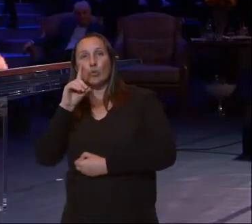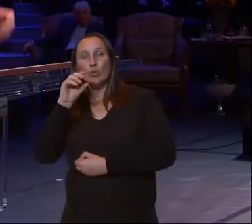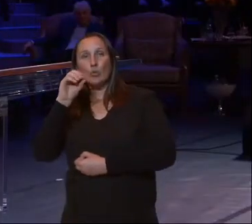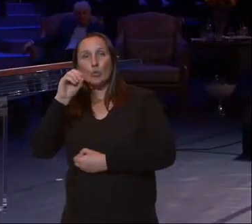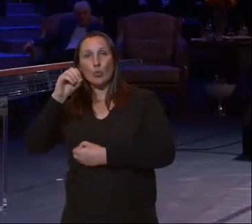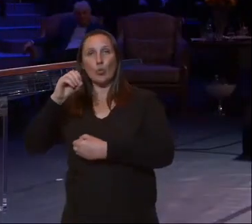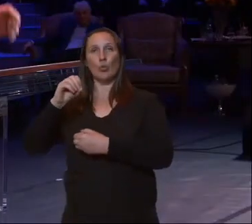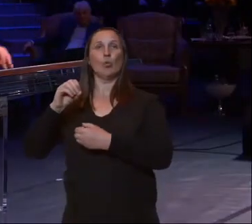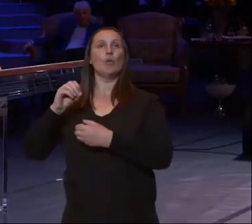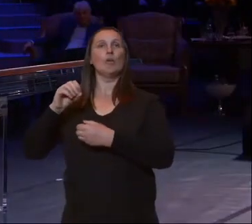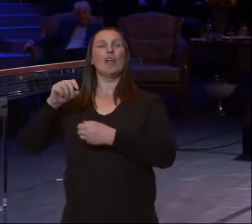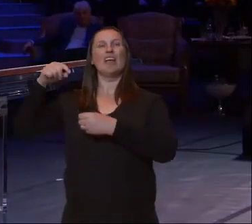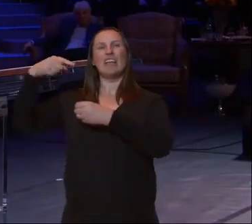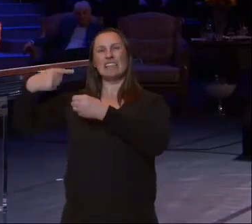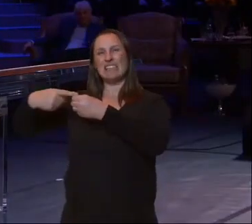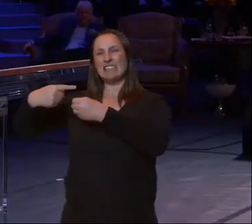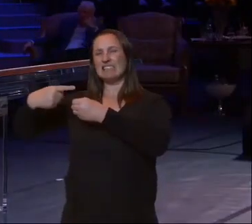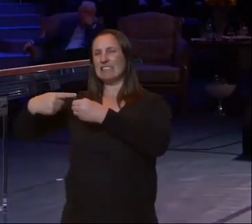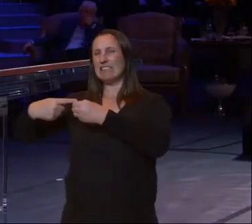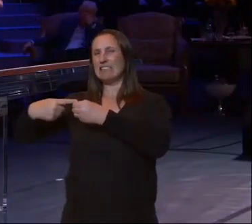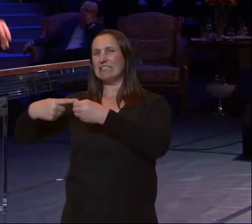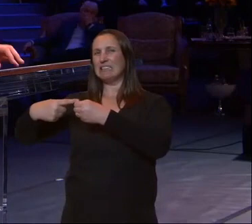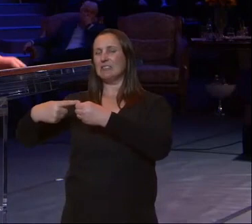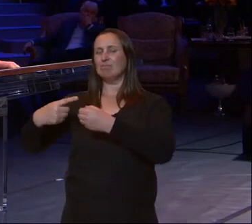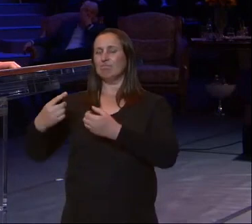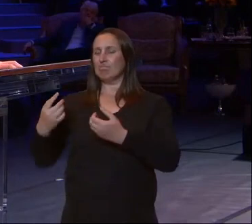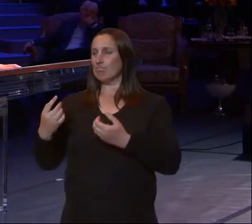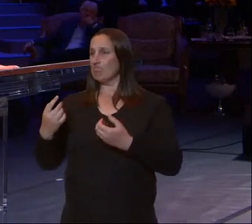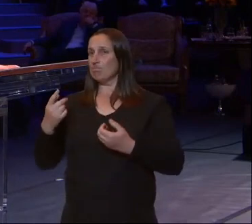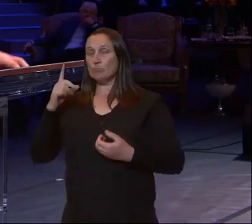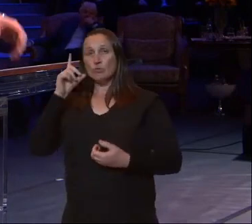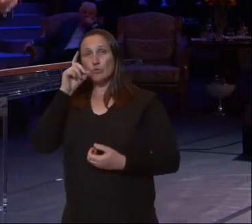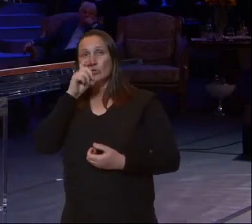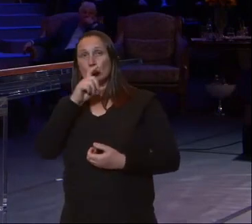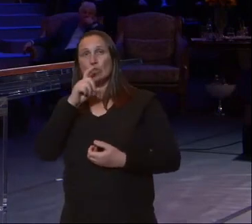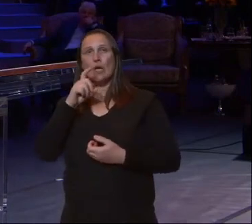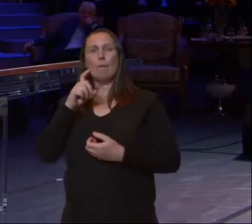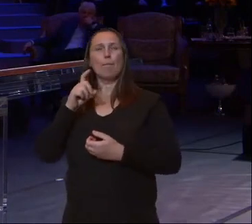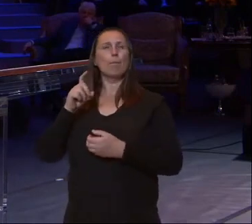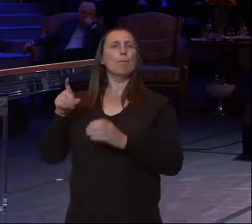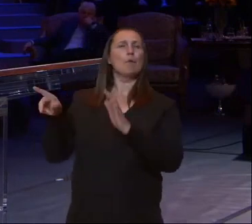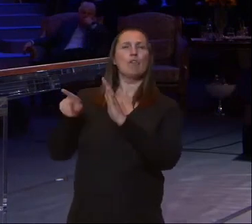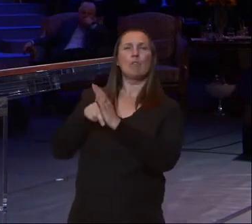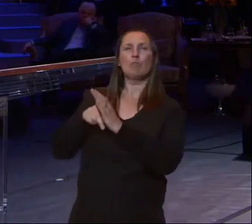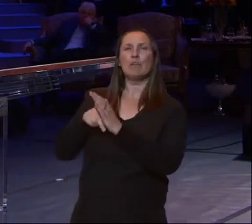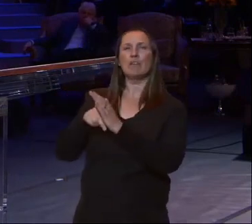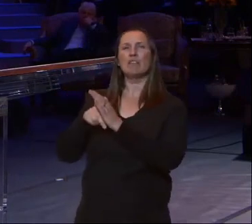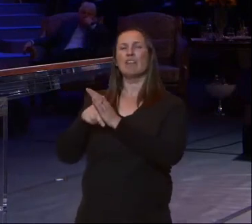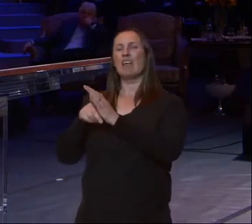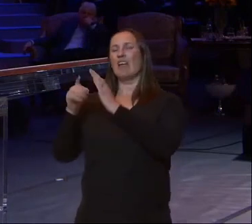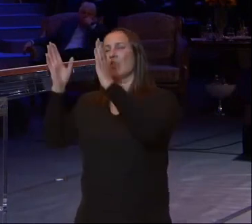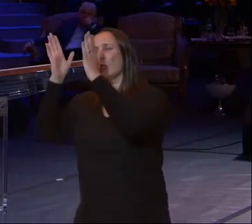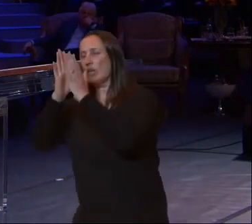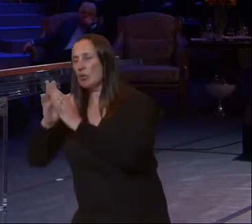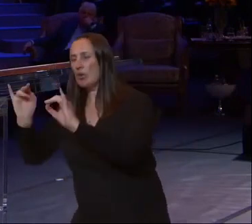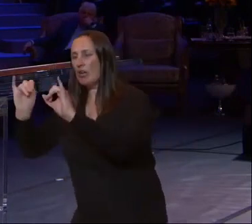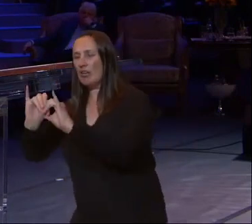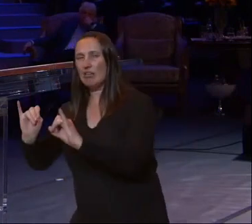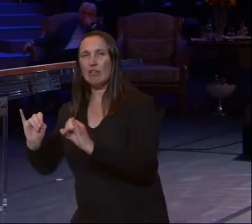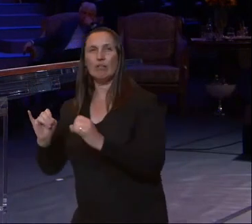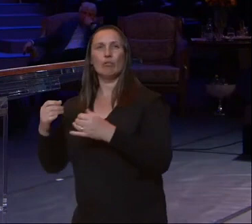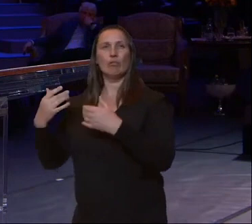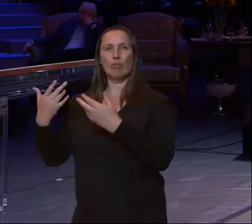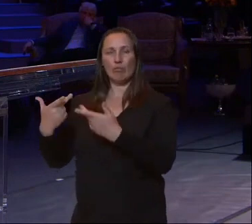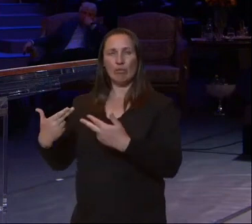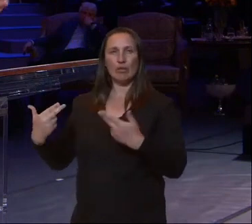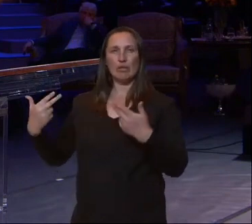estrangeira, terra de Jezabel. Provavelmente ela era uma adoradora de Baal e de Azera. A Bíblia vai nos